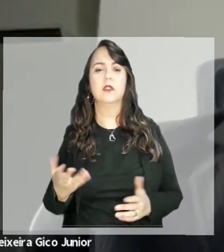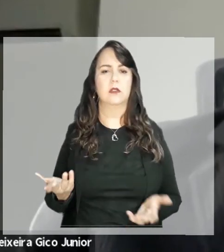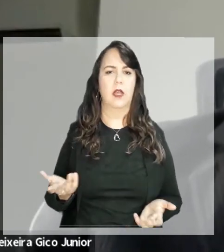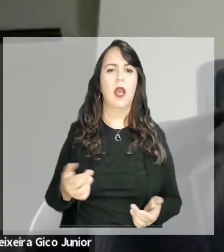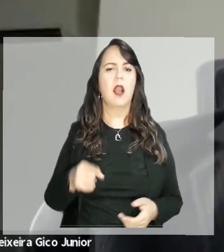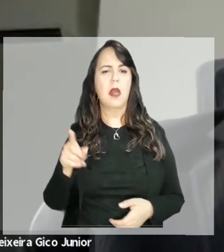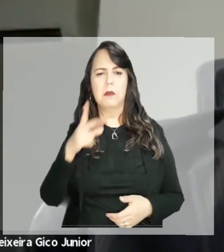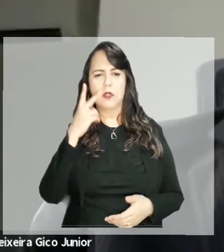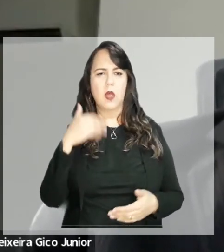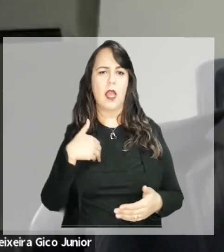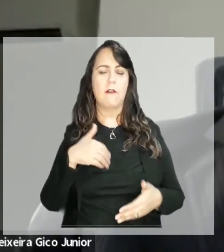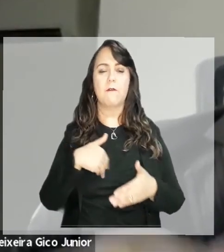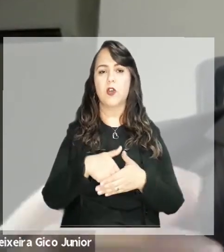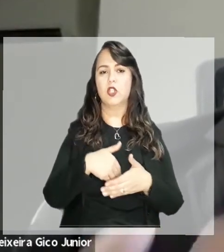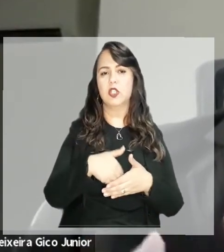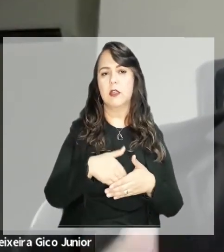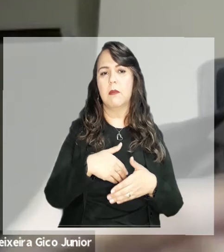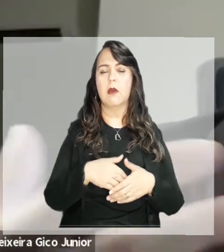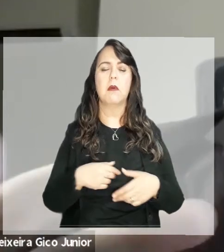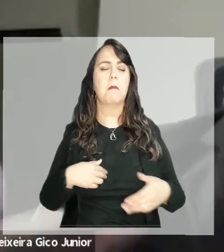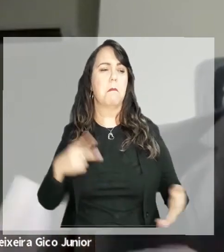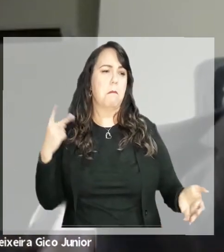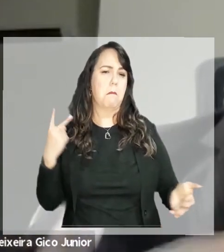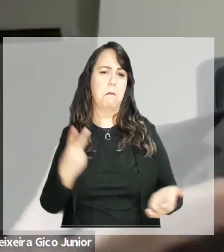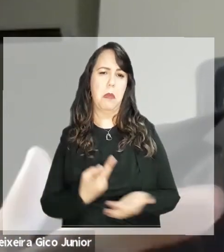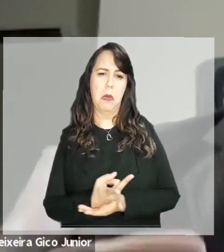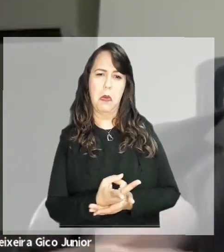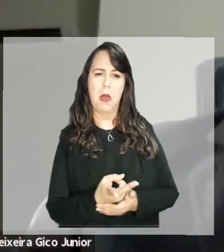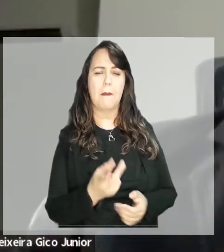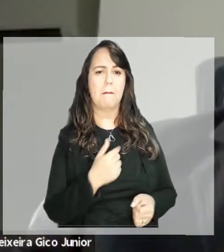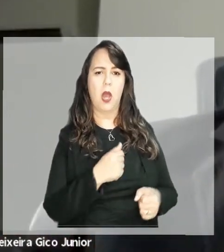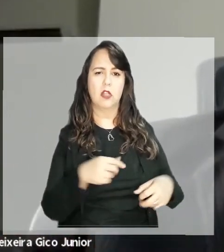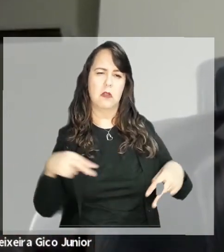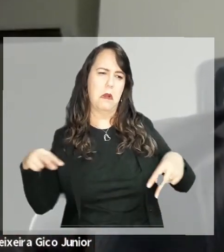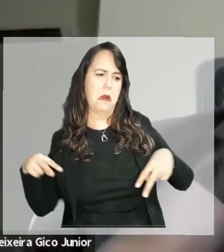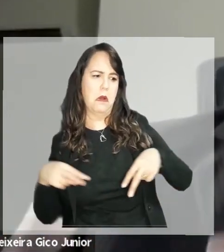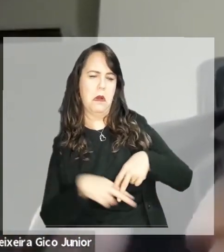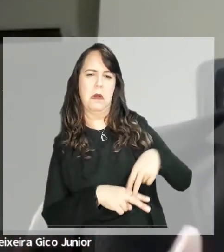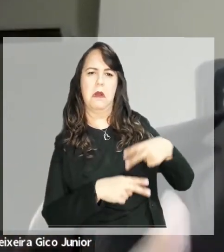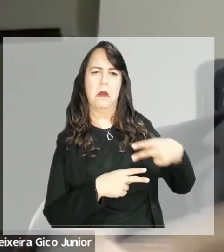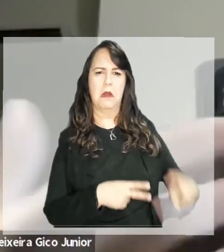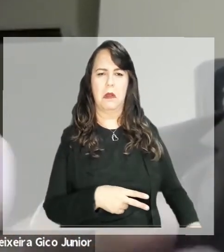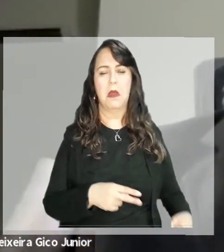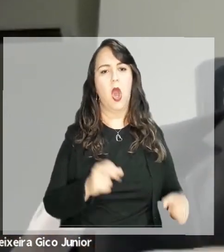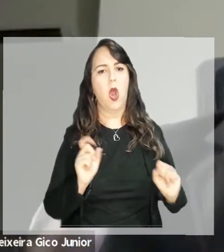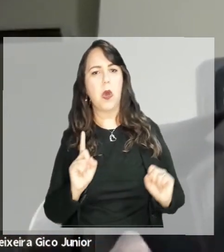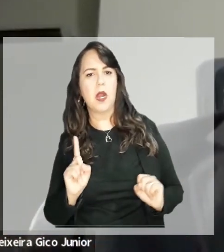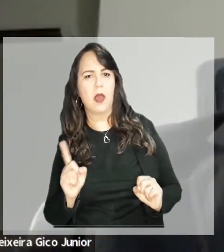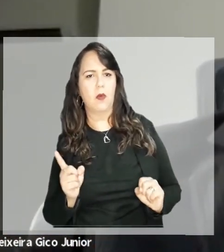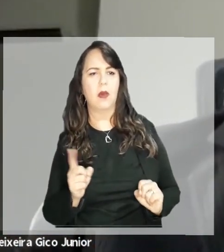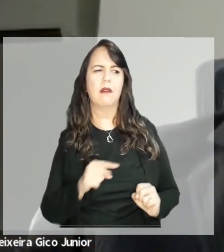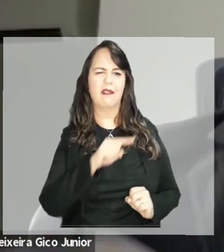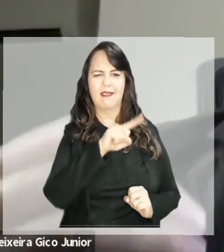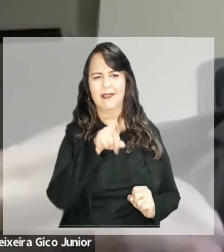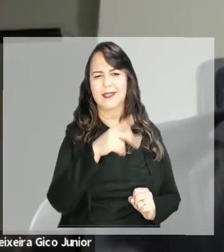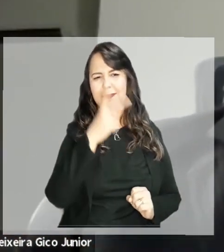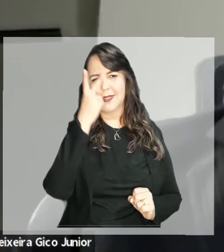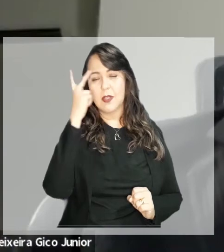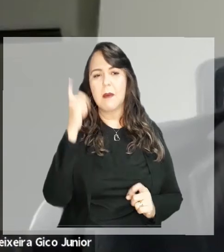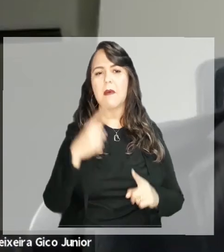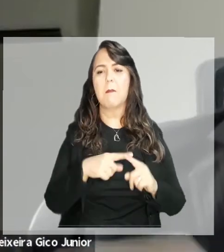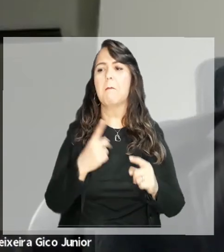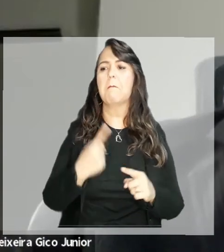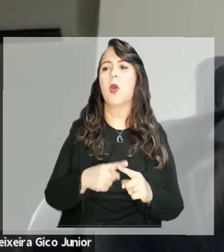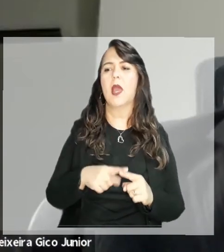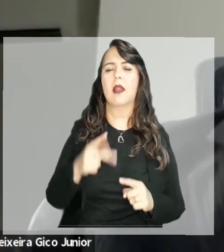do impedimento. Eles não querem saber a filosofia por trás da regra do impedimento, a filosofia por trás da regra do carrinho. Ele quer saber, posso